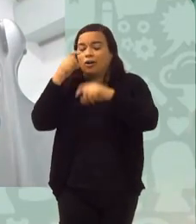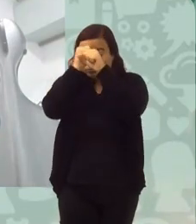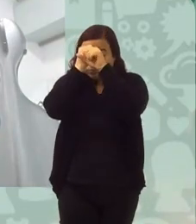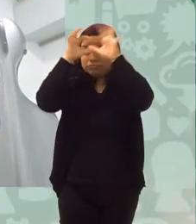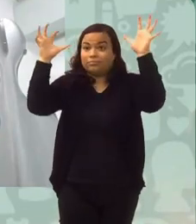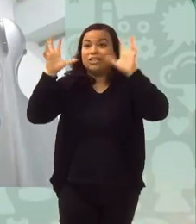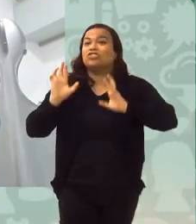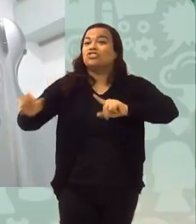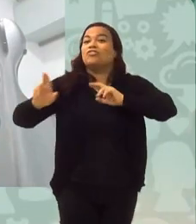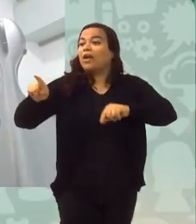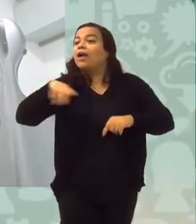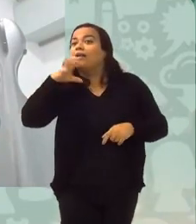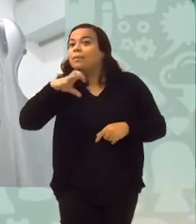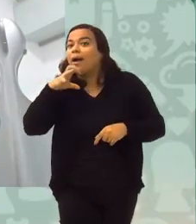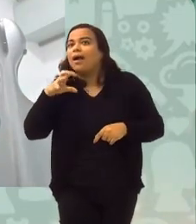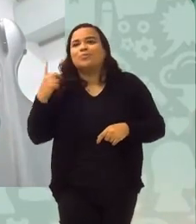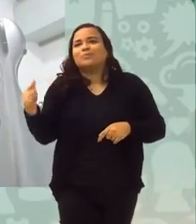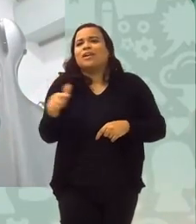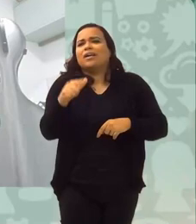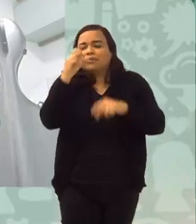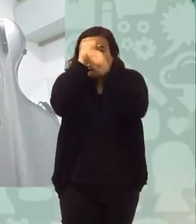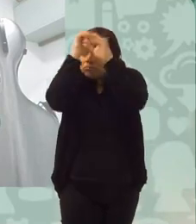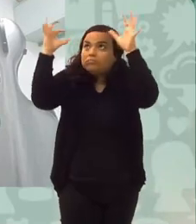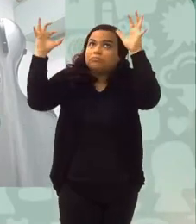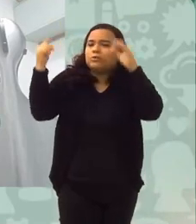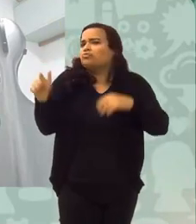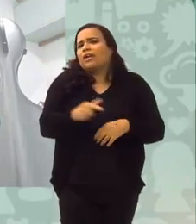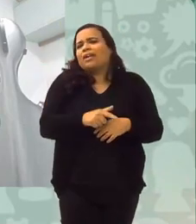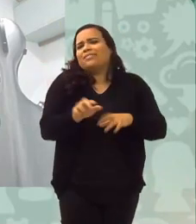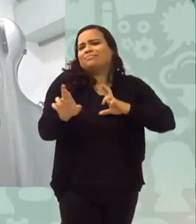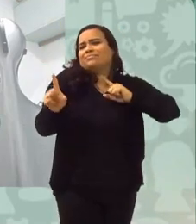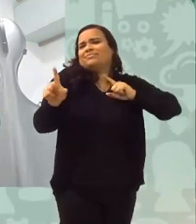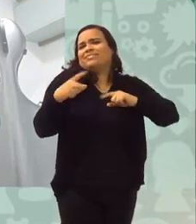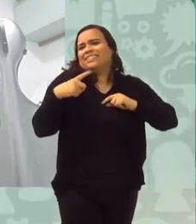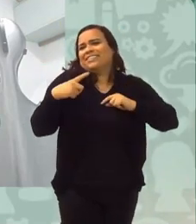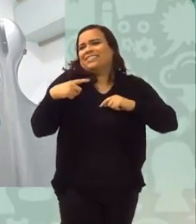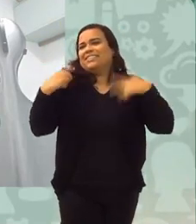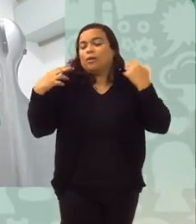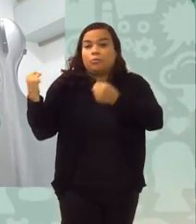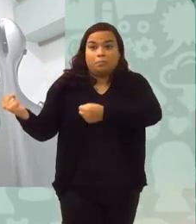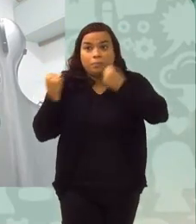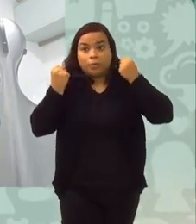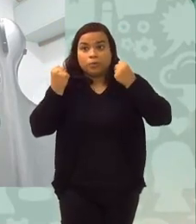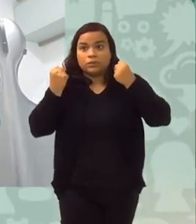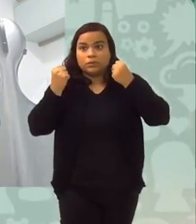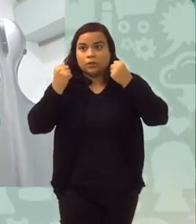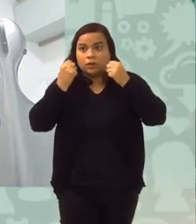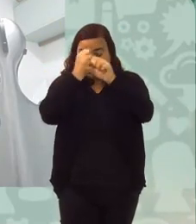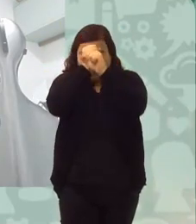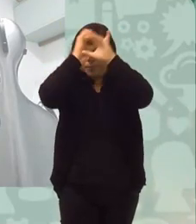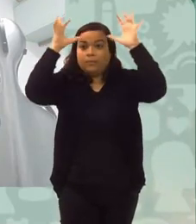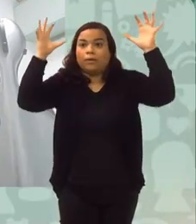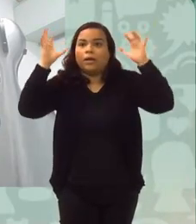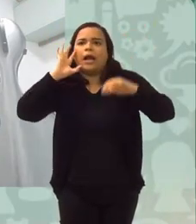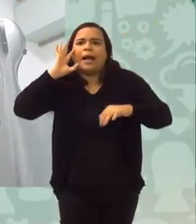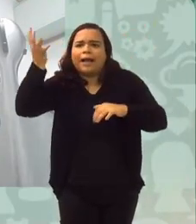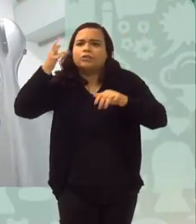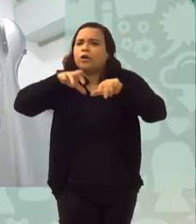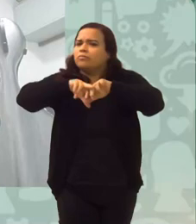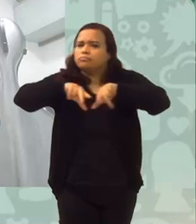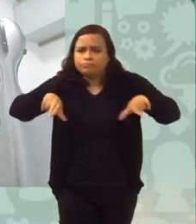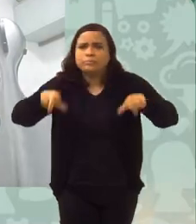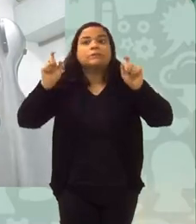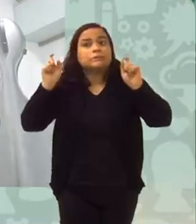tem imaginação, né? Então, assim, esse poder de imaginar nos leva